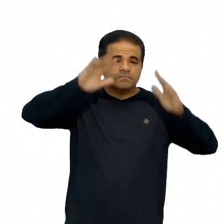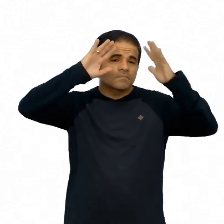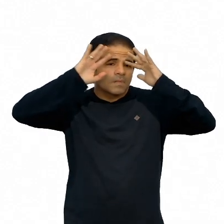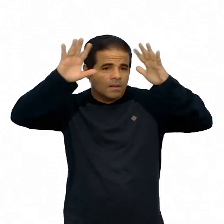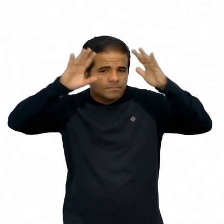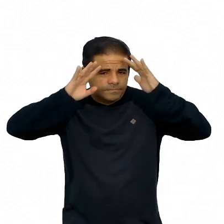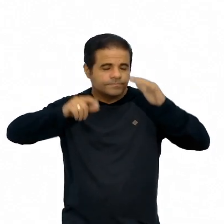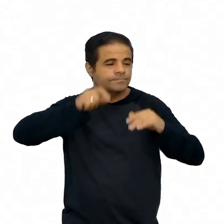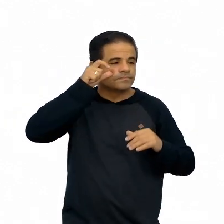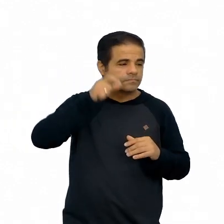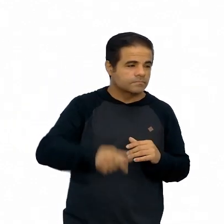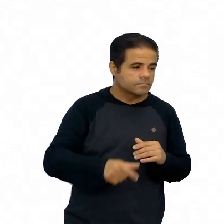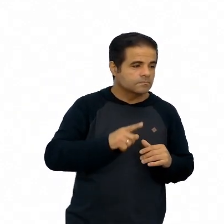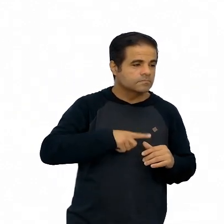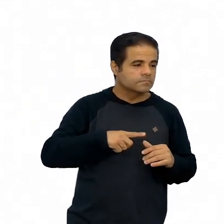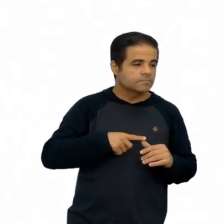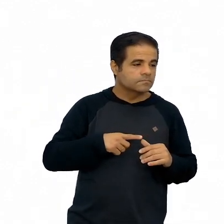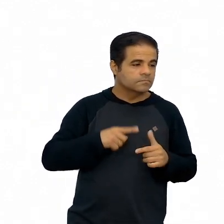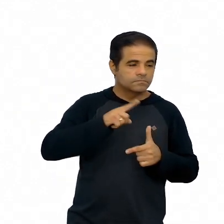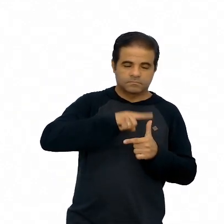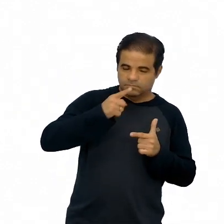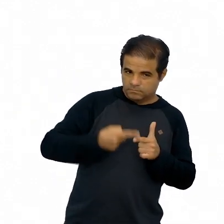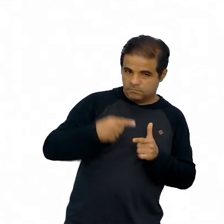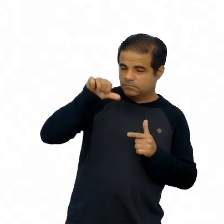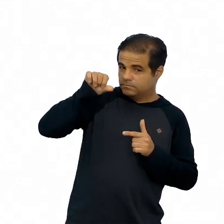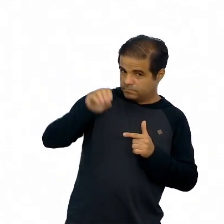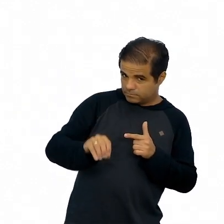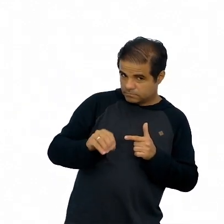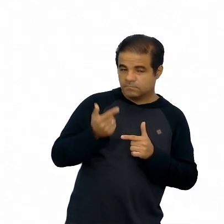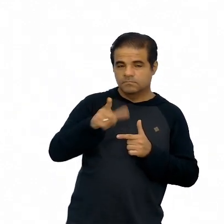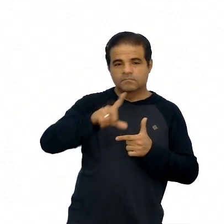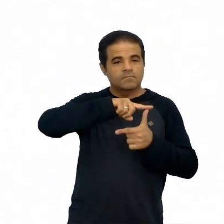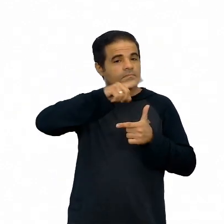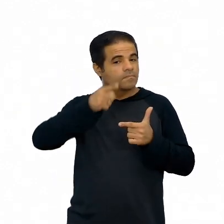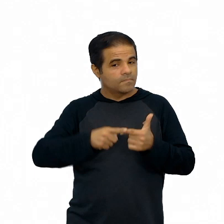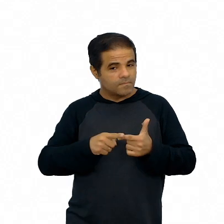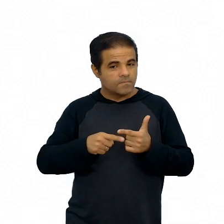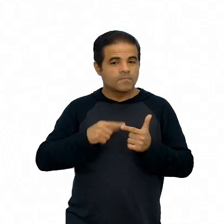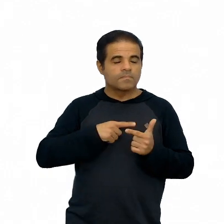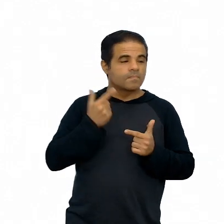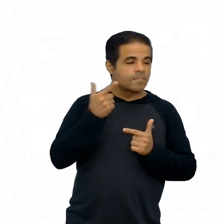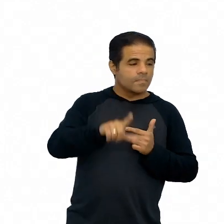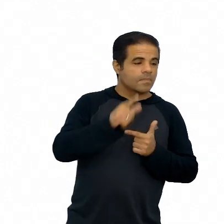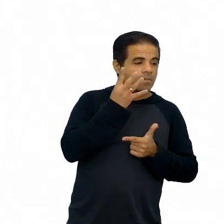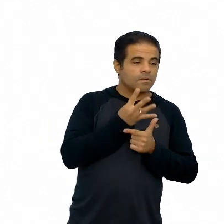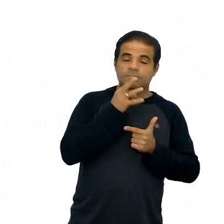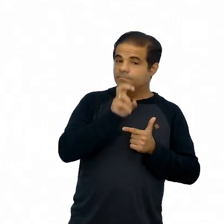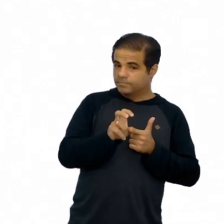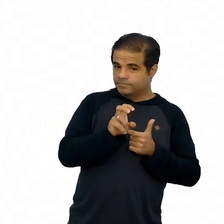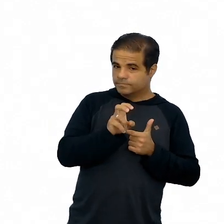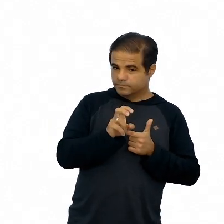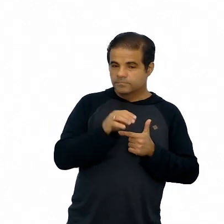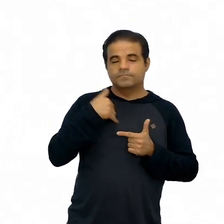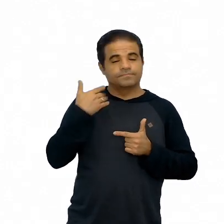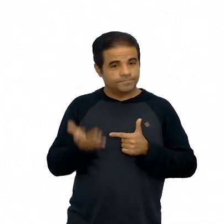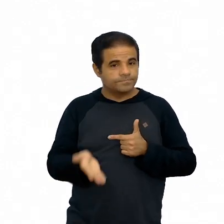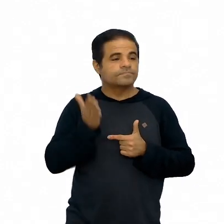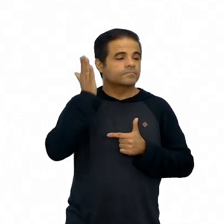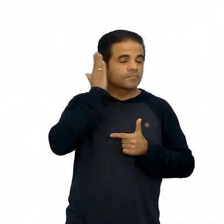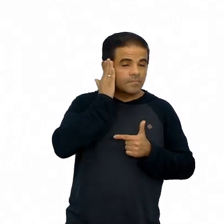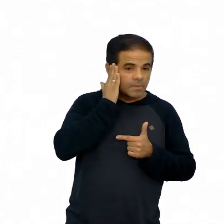que interessante para nós. Tem um ângulo de 90, tem um outro ângulo de 90 e tem um ângulo de 45. Ou seja, eu sei